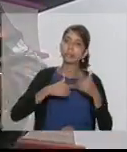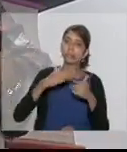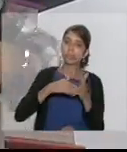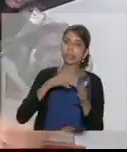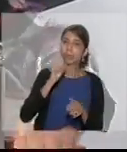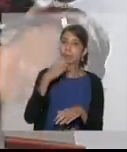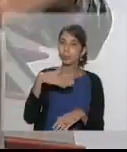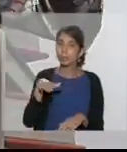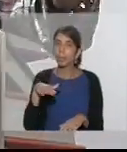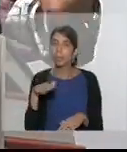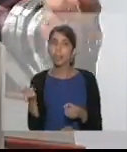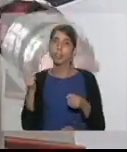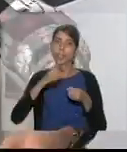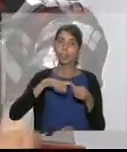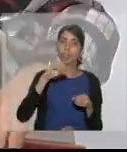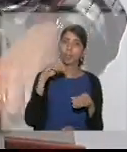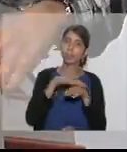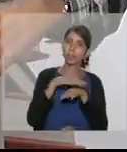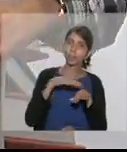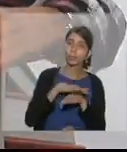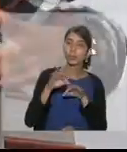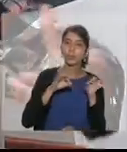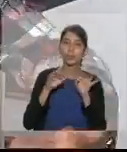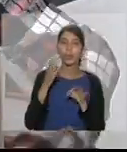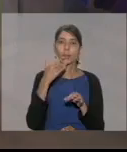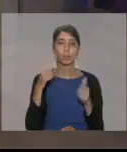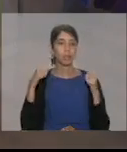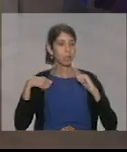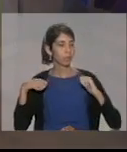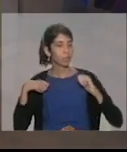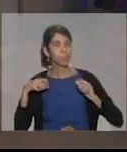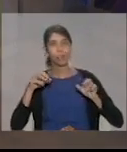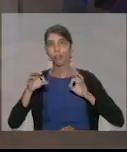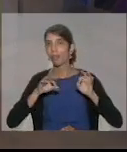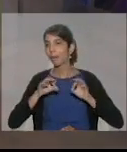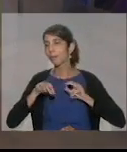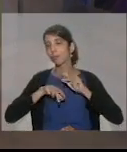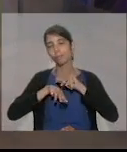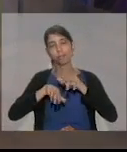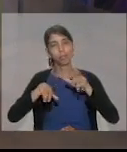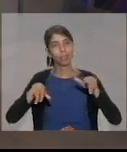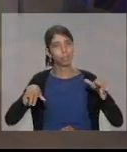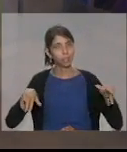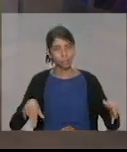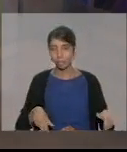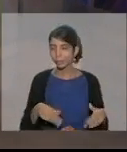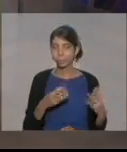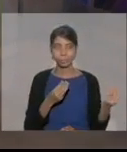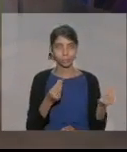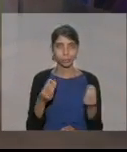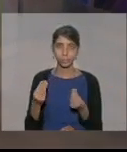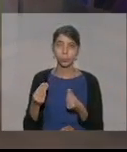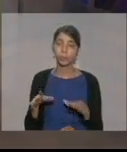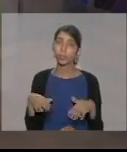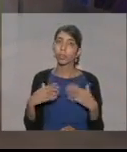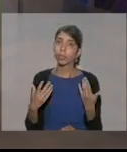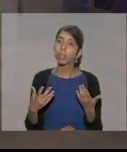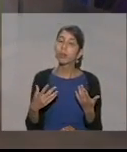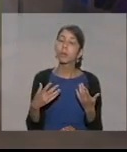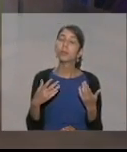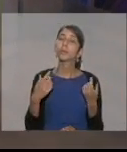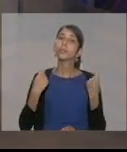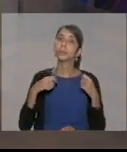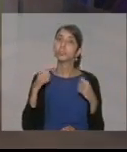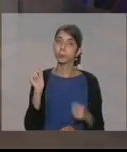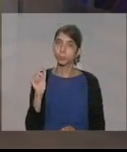chega em casa 9h30 da noite, aí vai dar a janta, vai ver a mochila. E o dever de casa. E dever de casa, aquela coisa toda. Então, eu considero